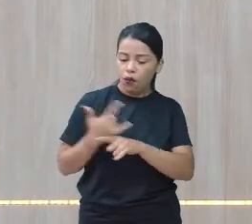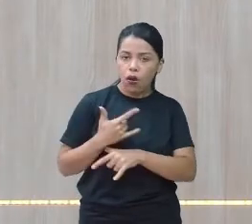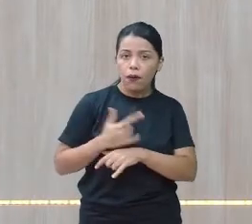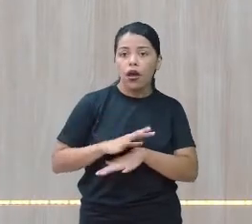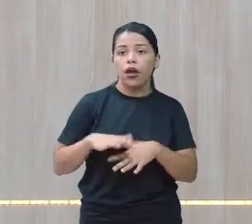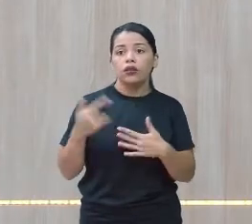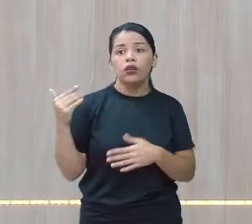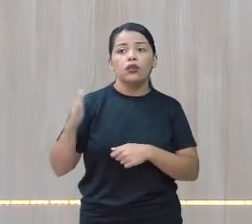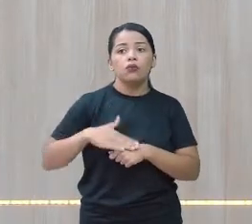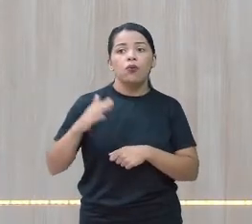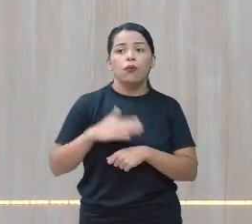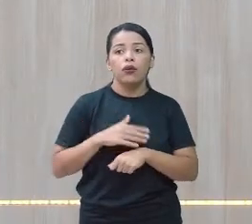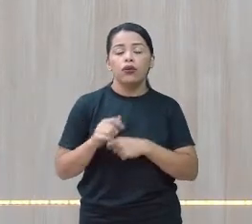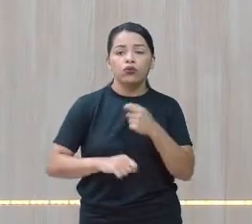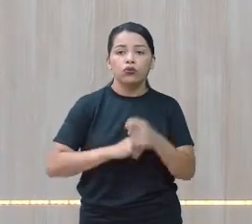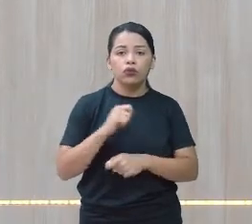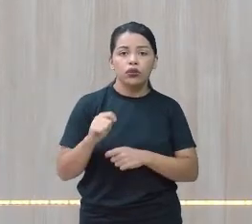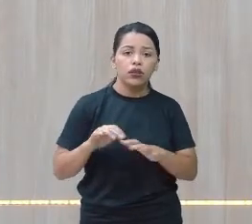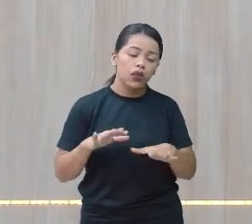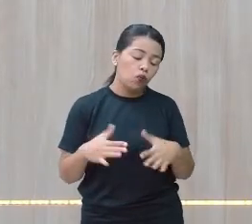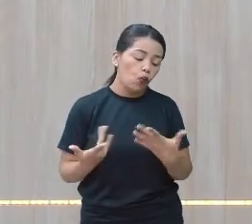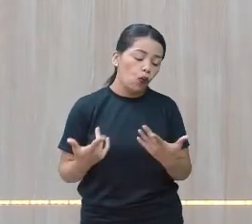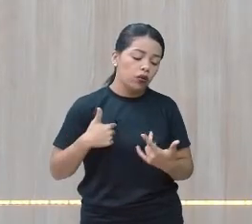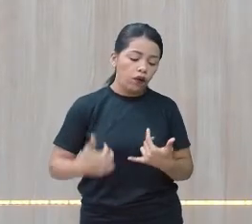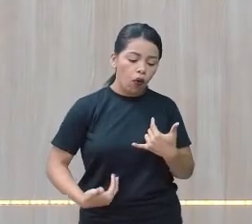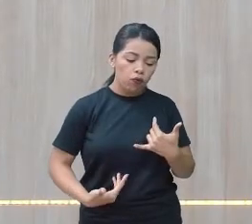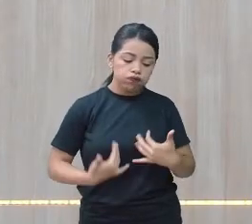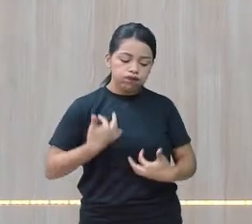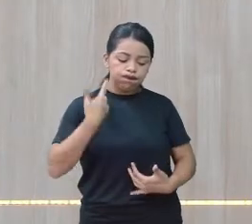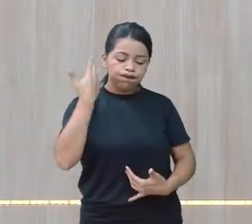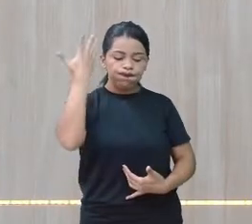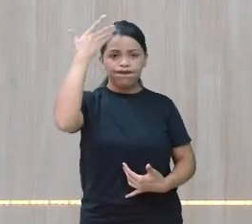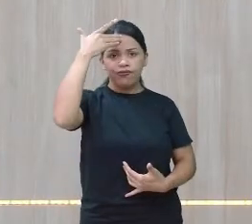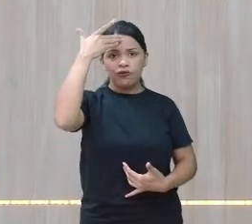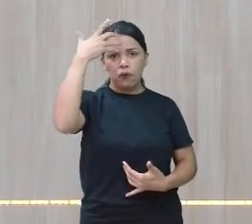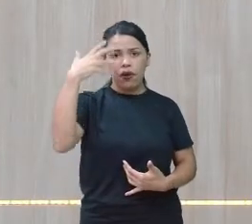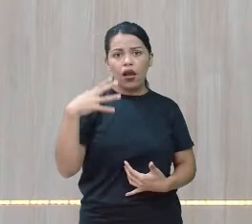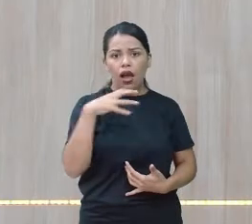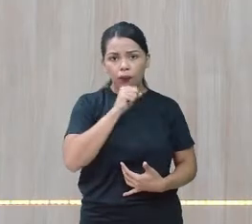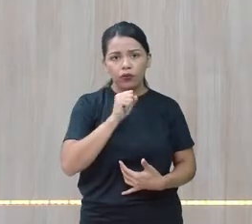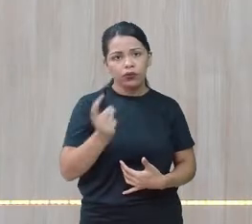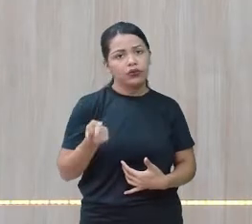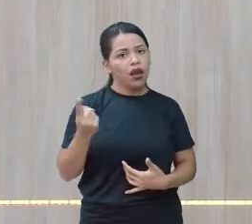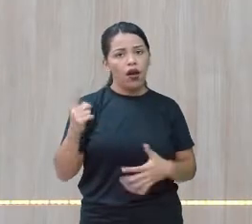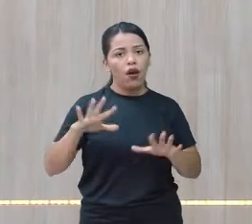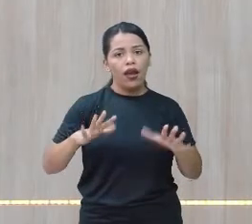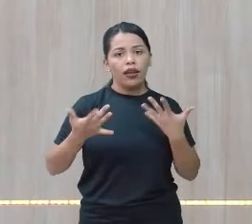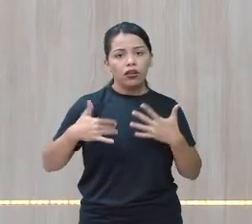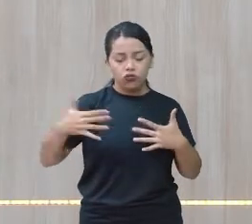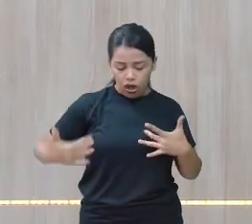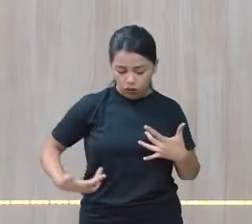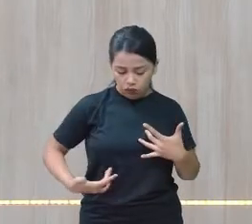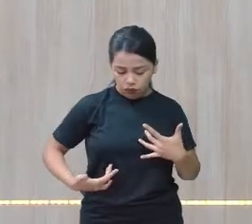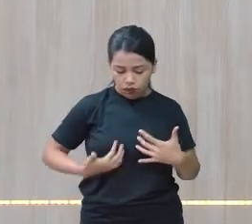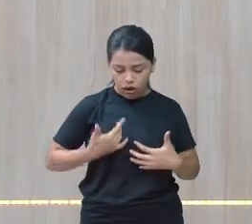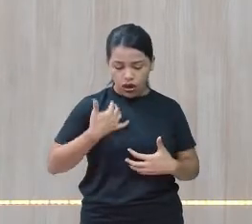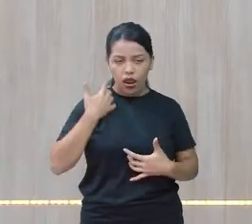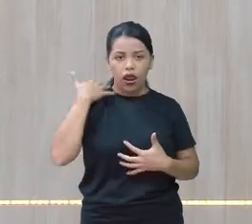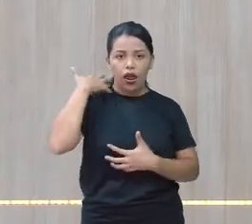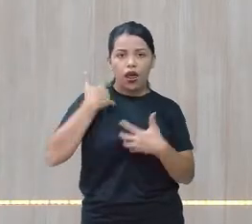momento, né, ela diz, não, daqui que chegue lá no encéfalo, eu vou já mandar a resposta e vou livrar esse corpo, e vou